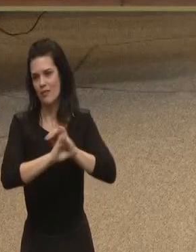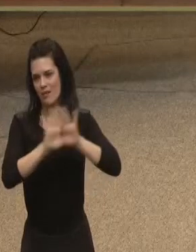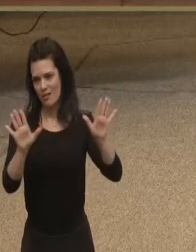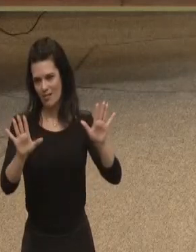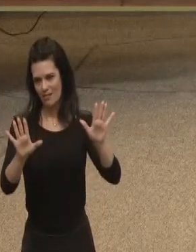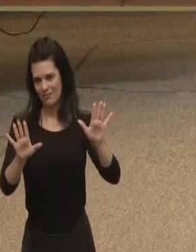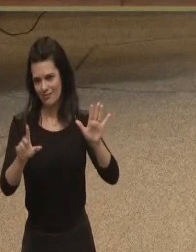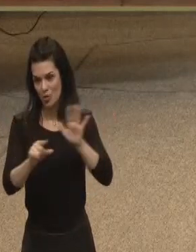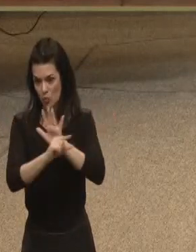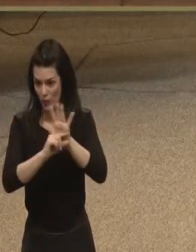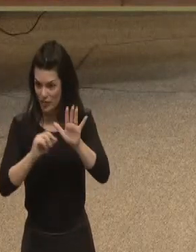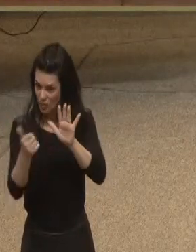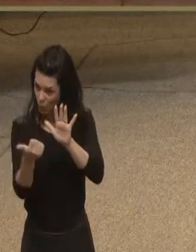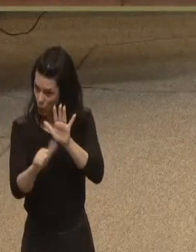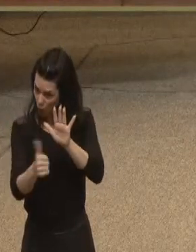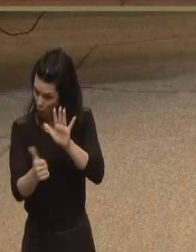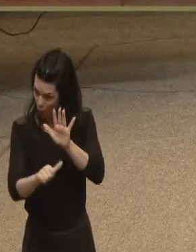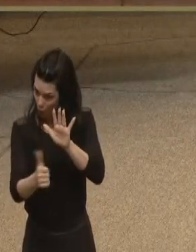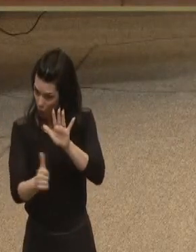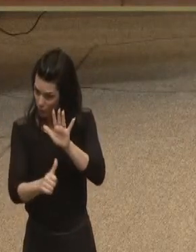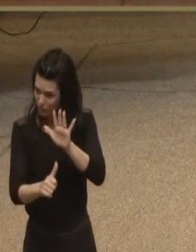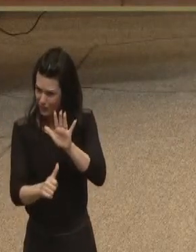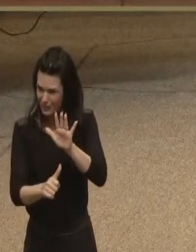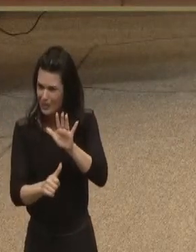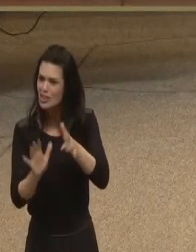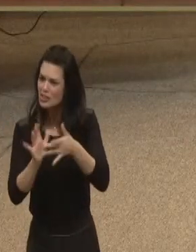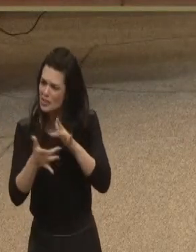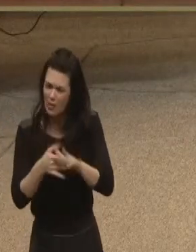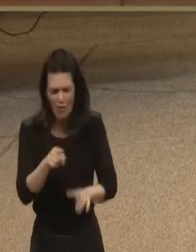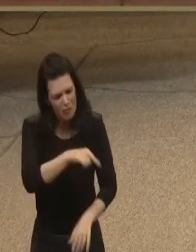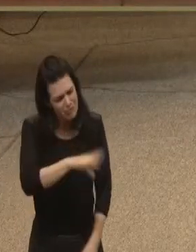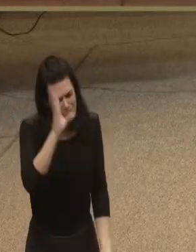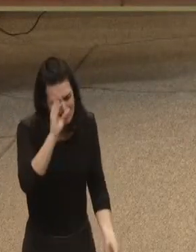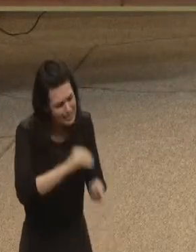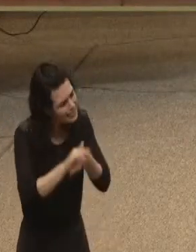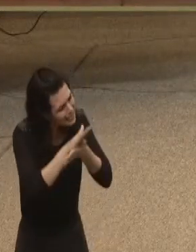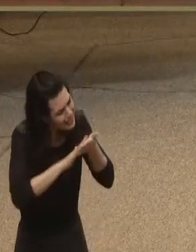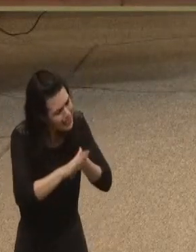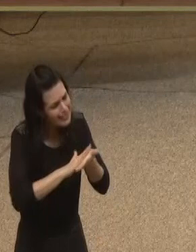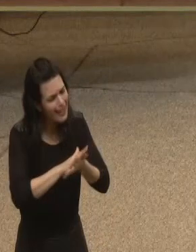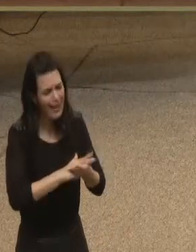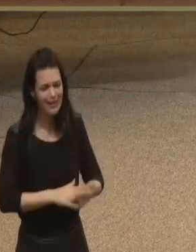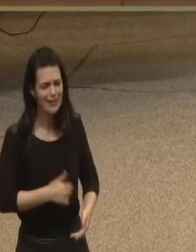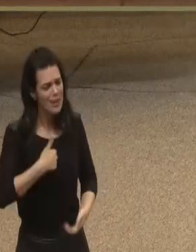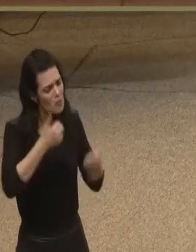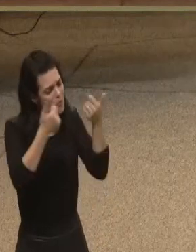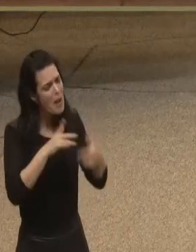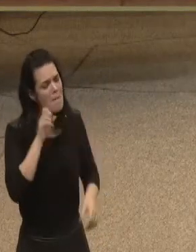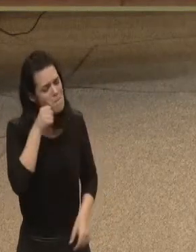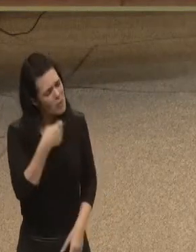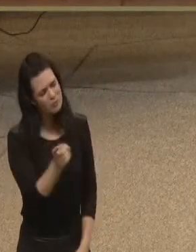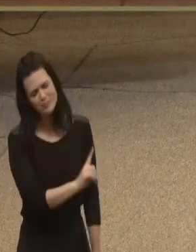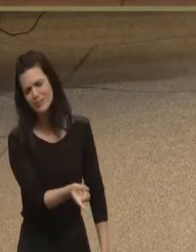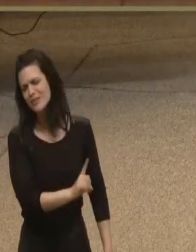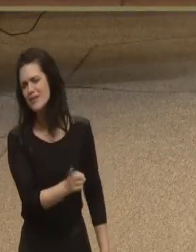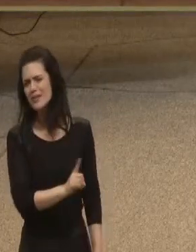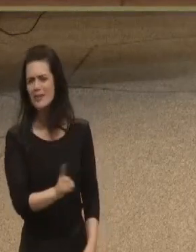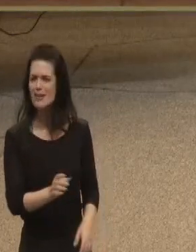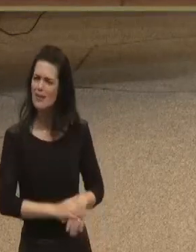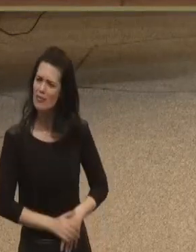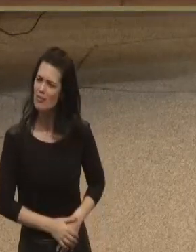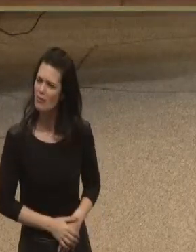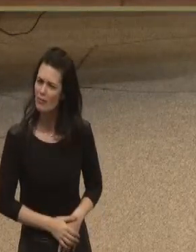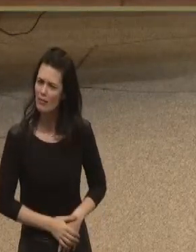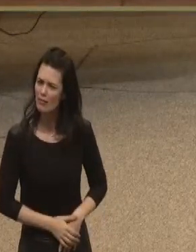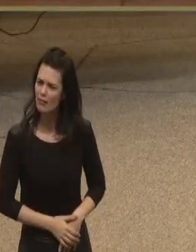versículo 11, ele vai dizer: como não compreendeis que não vos falei a respeito de pães? Jesus pergunta